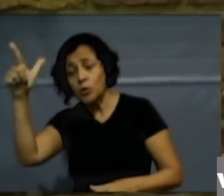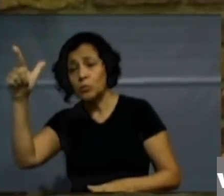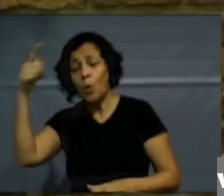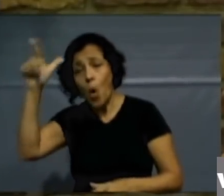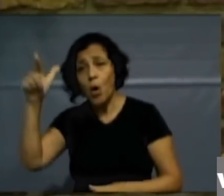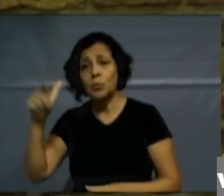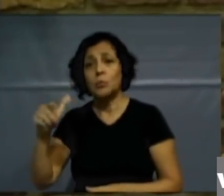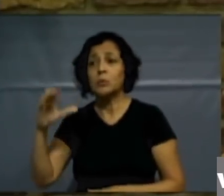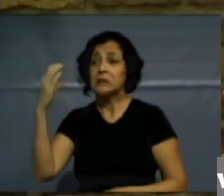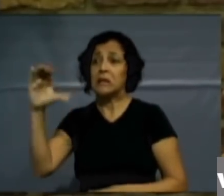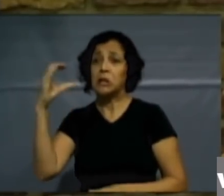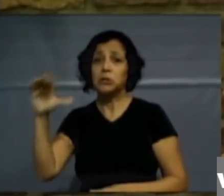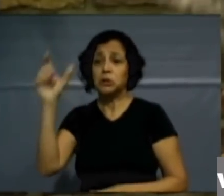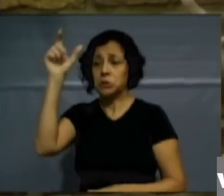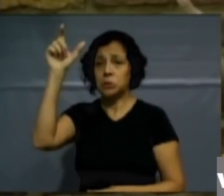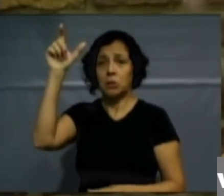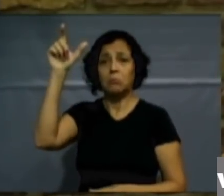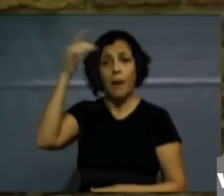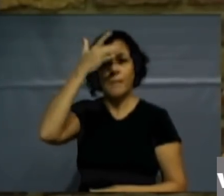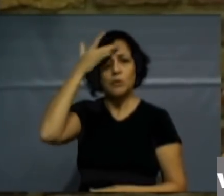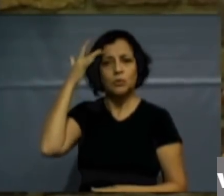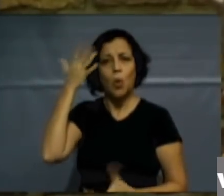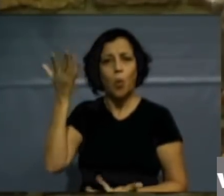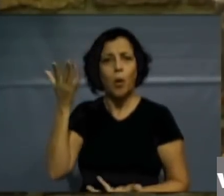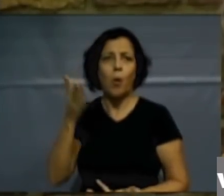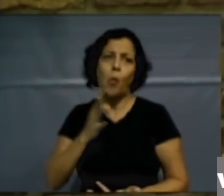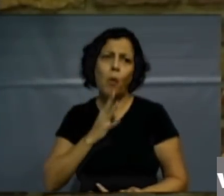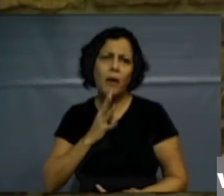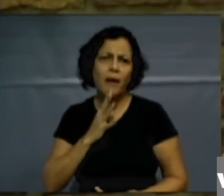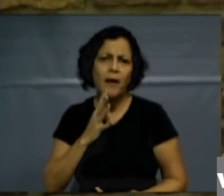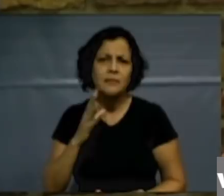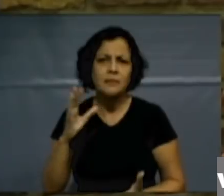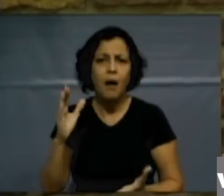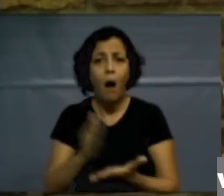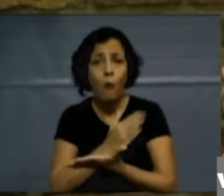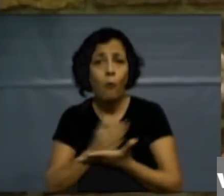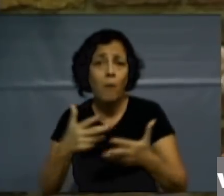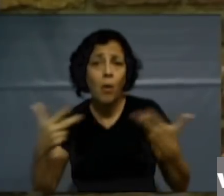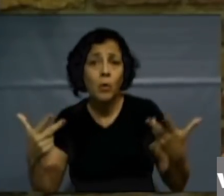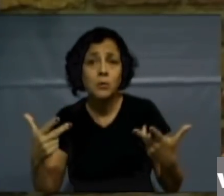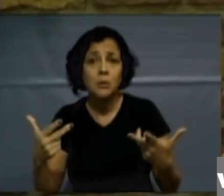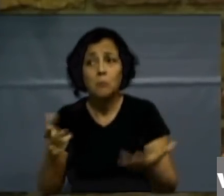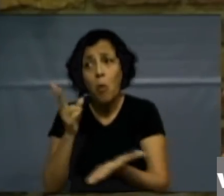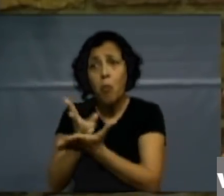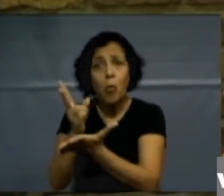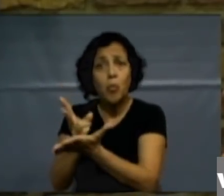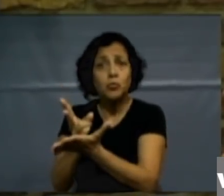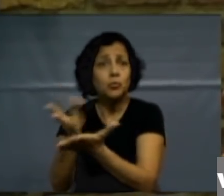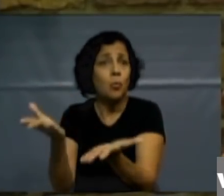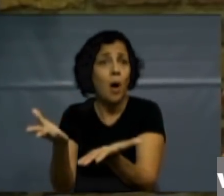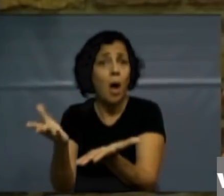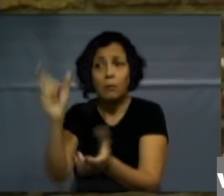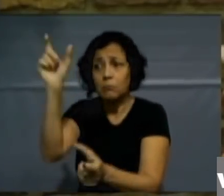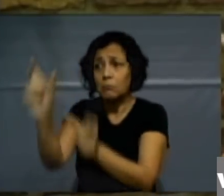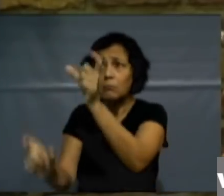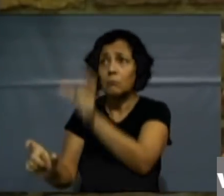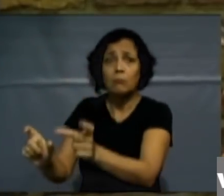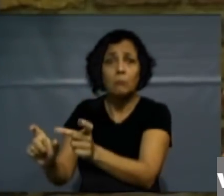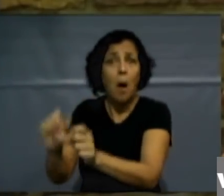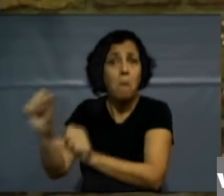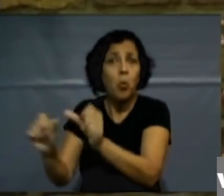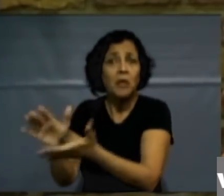era ruim, mas era um cientista. Não conhece tudo, tem teste, mas não conhece tudo. Eles vão continuar do mesmo jeito no plano espiritual. Não muda